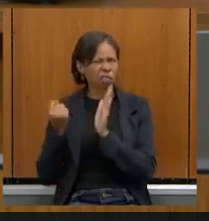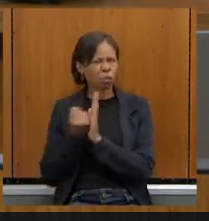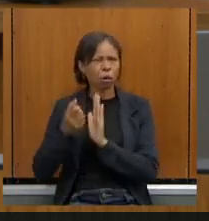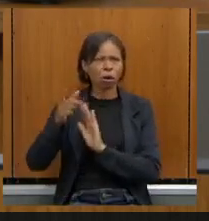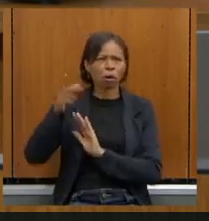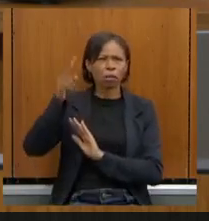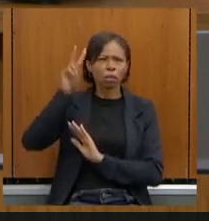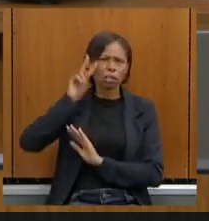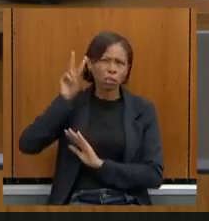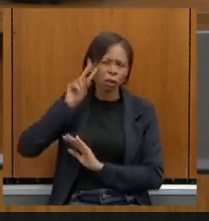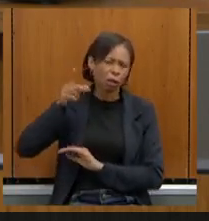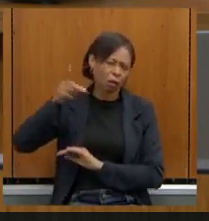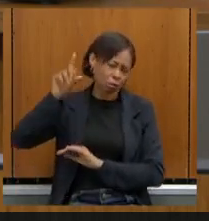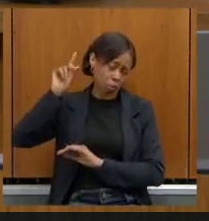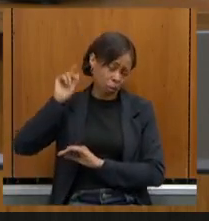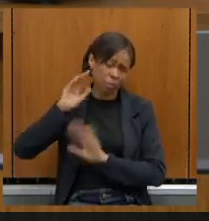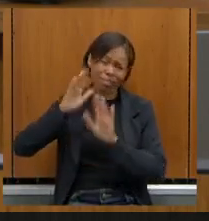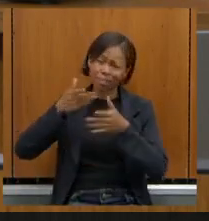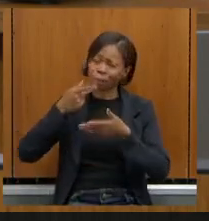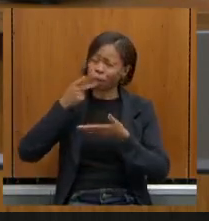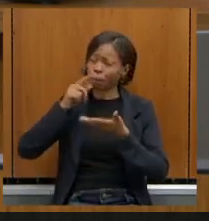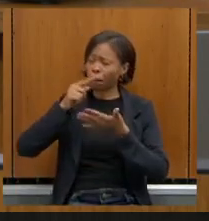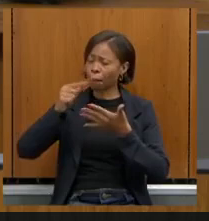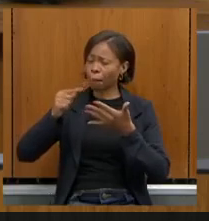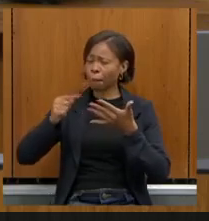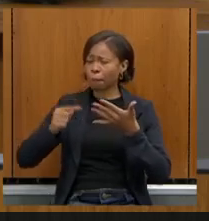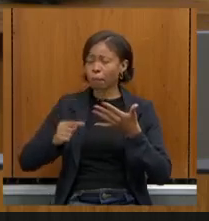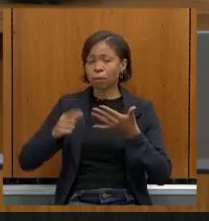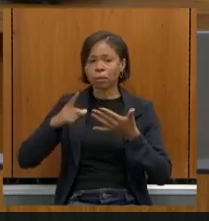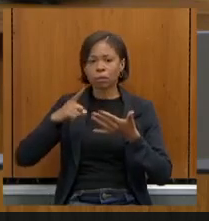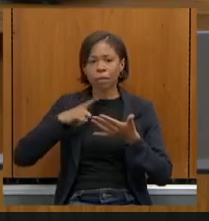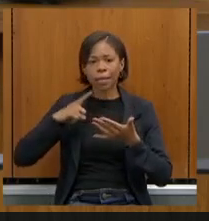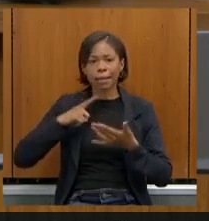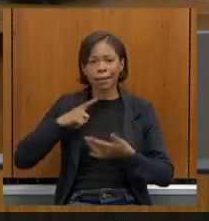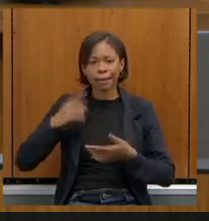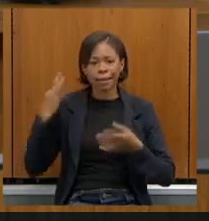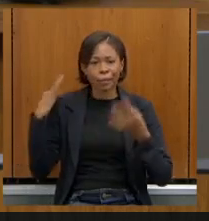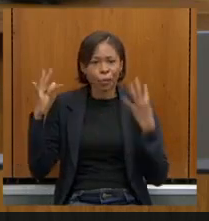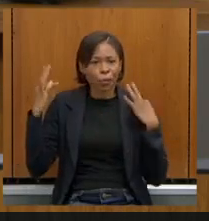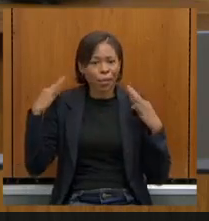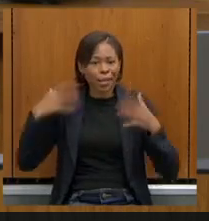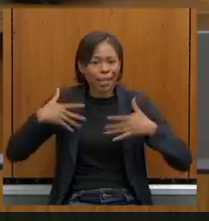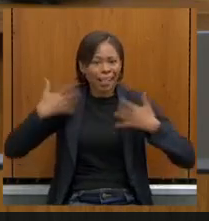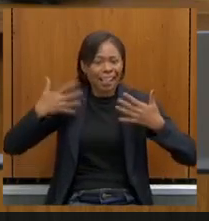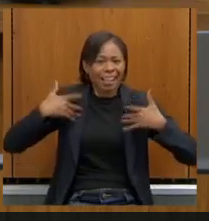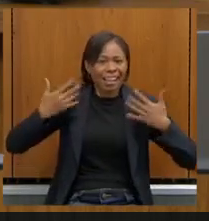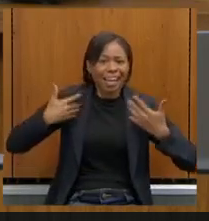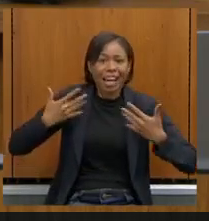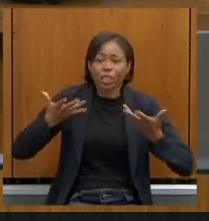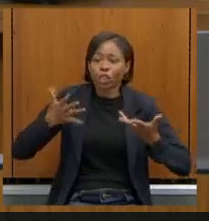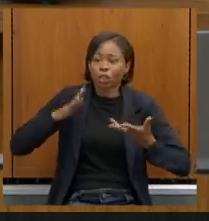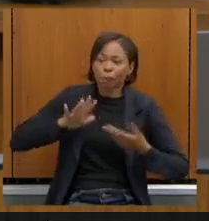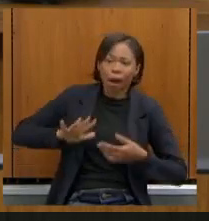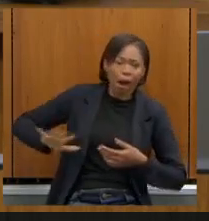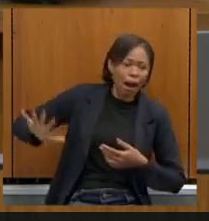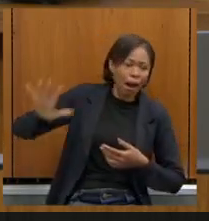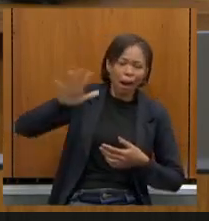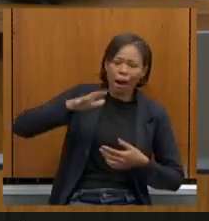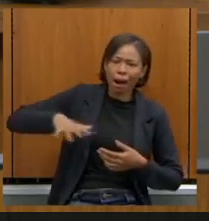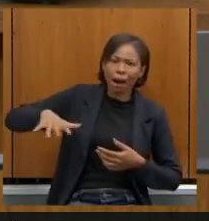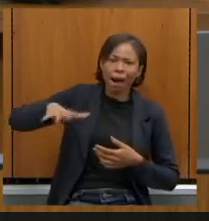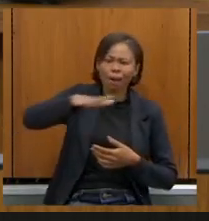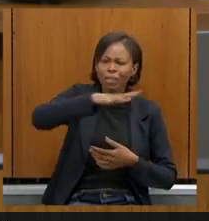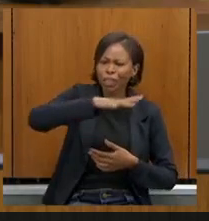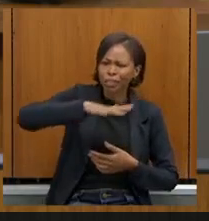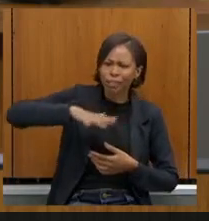tem, e tem muito turismo de aventura, muito turismo de paisagem, muito turismo de